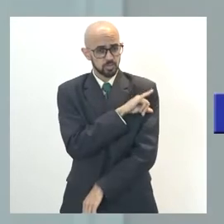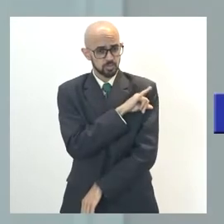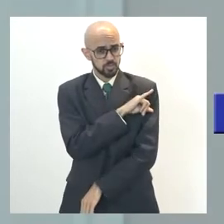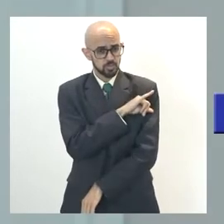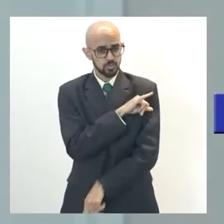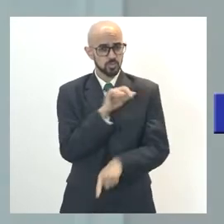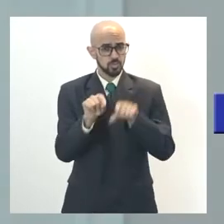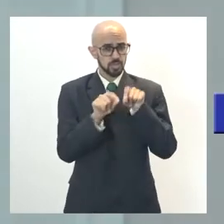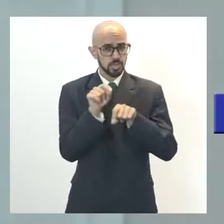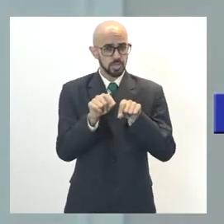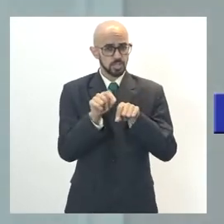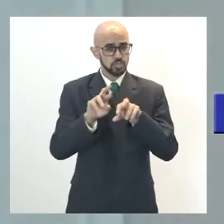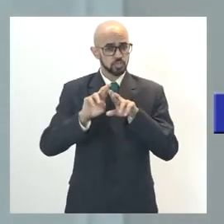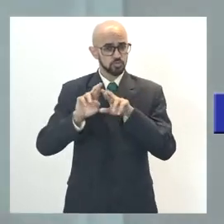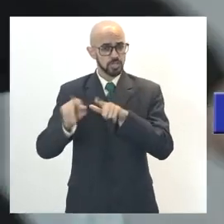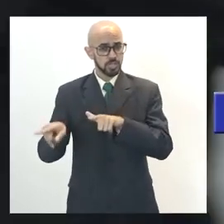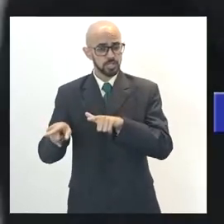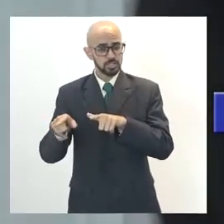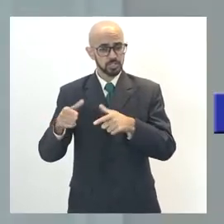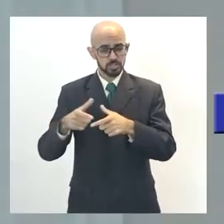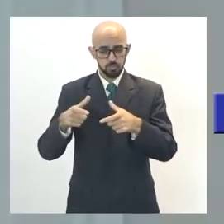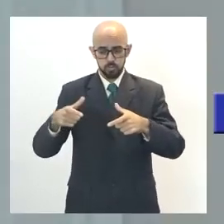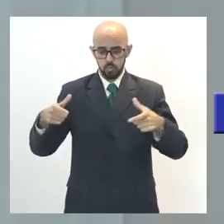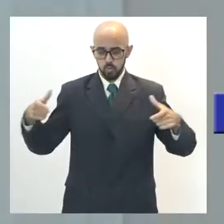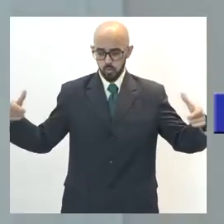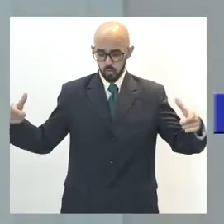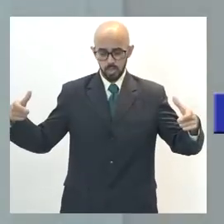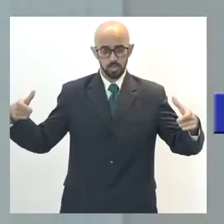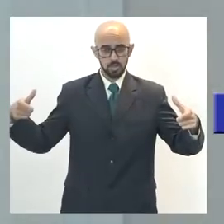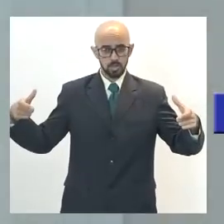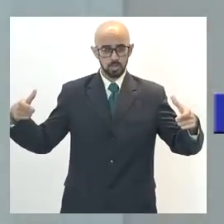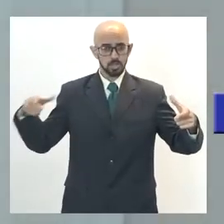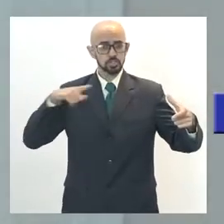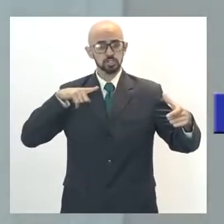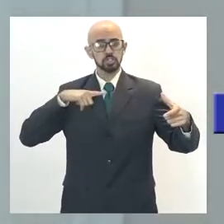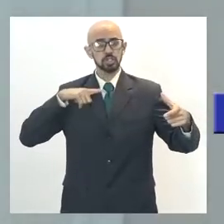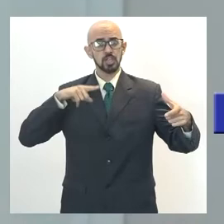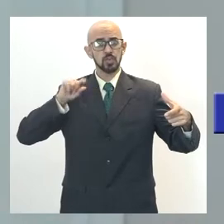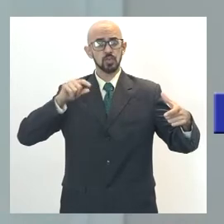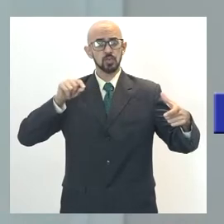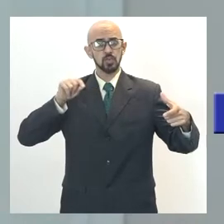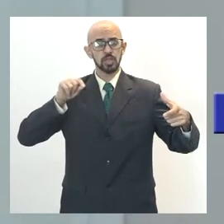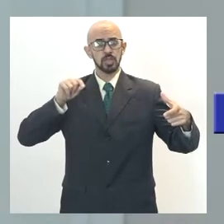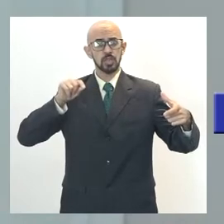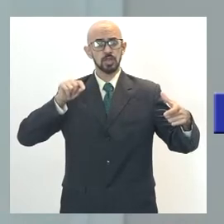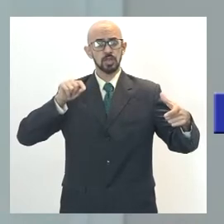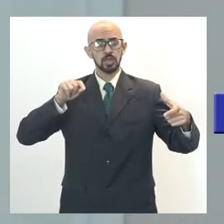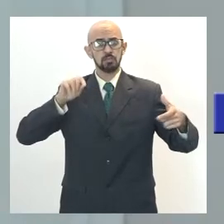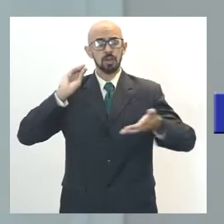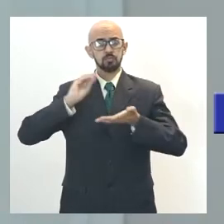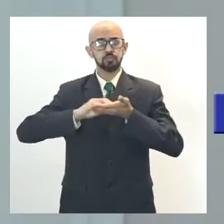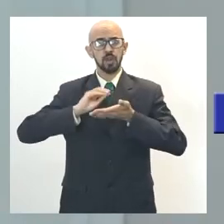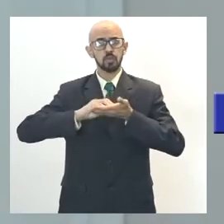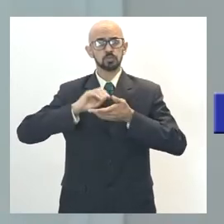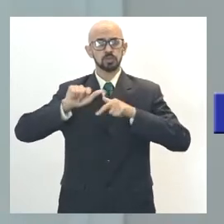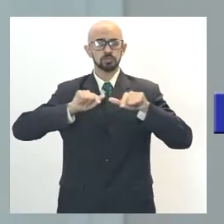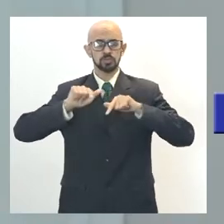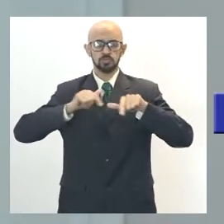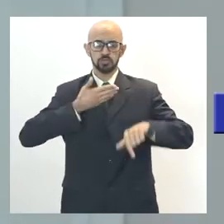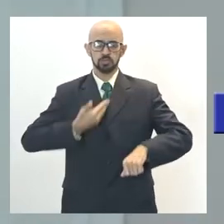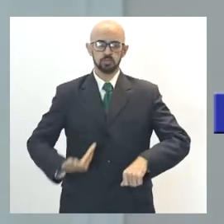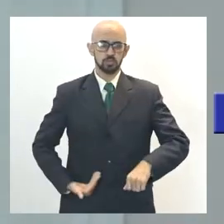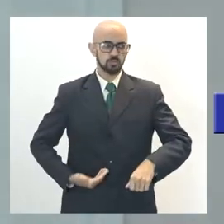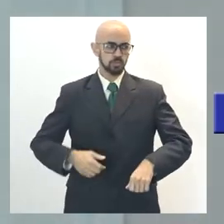ao contrário do inchaço temos uma desidratação do serviço público